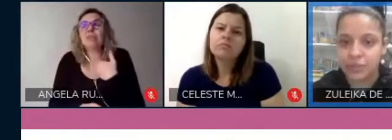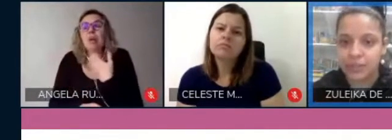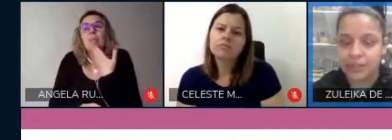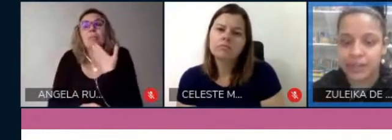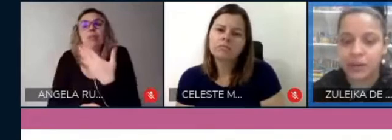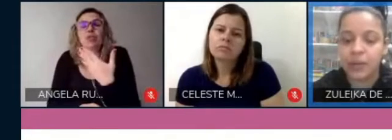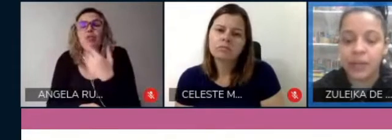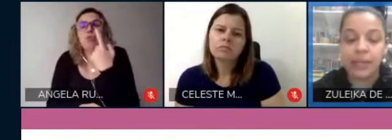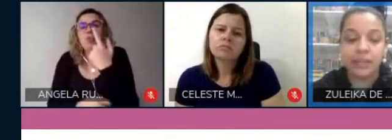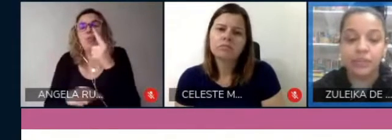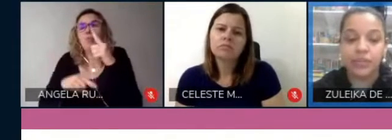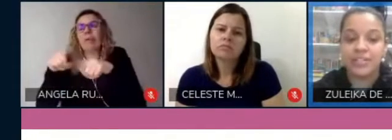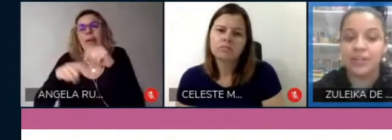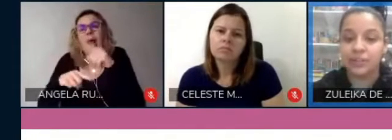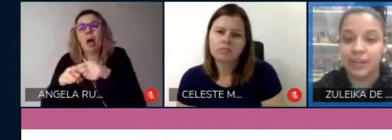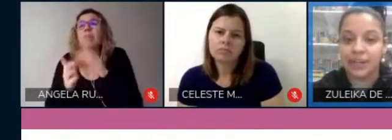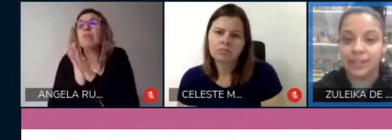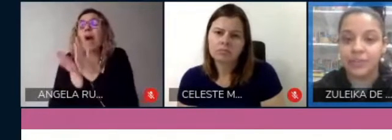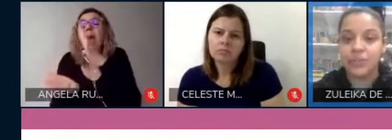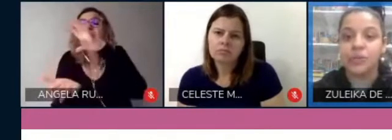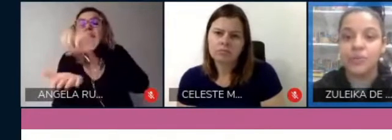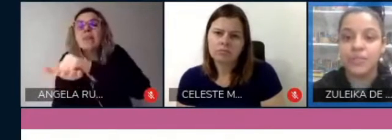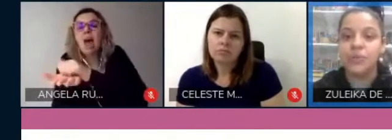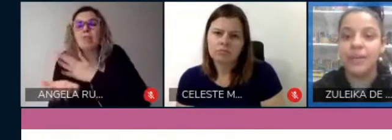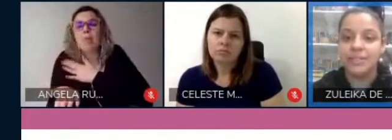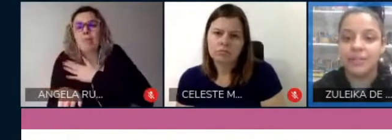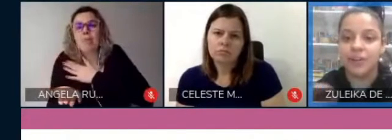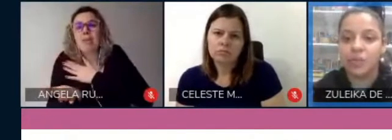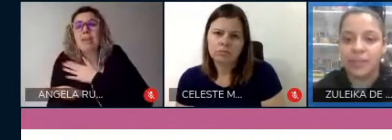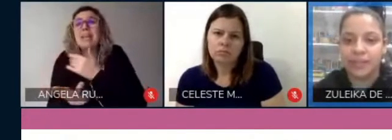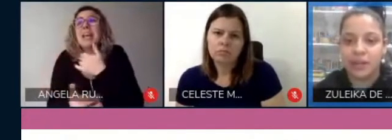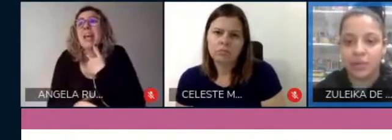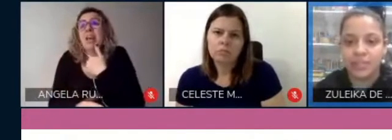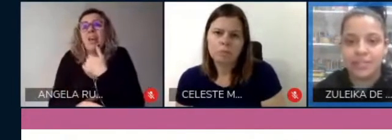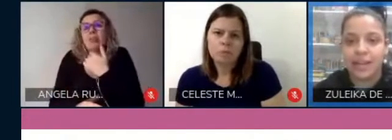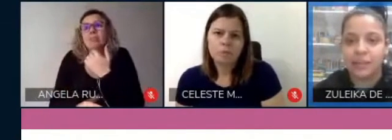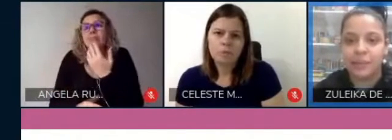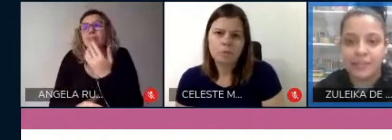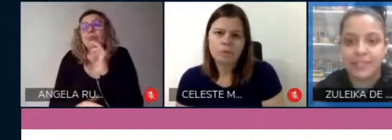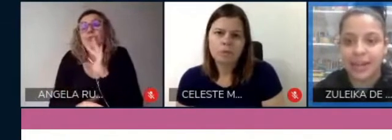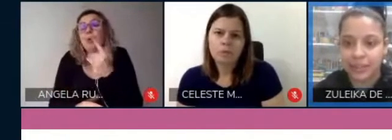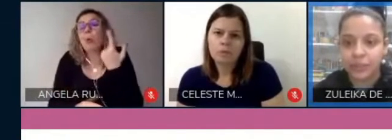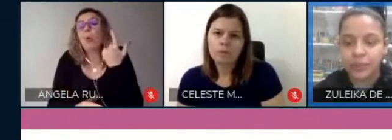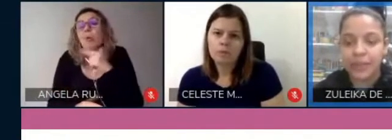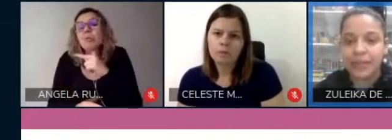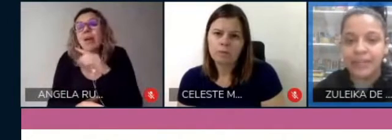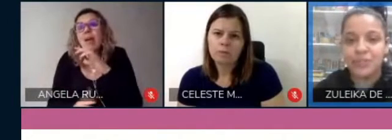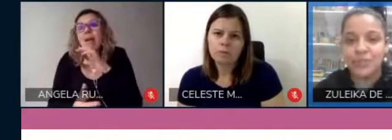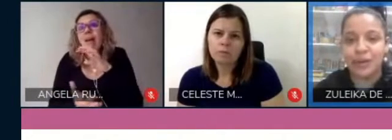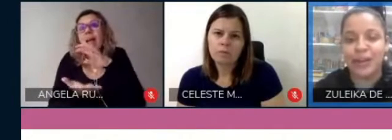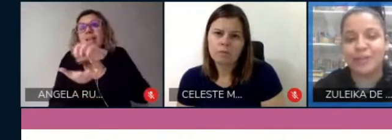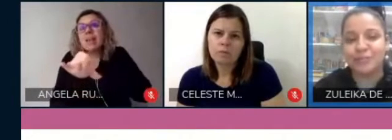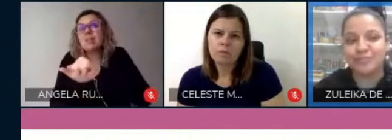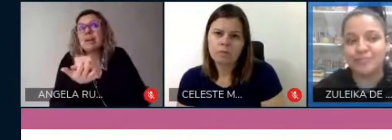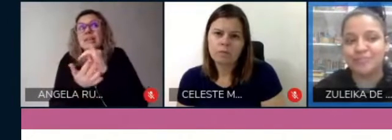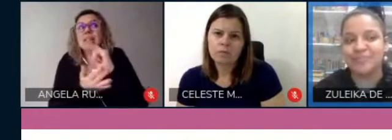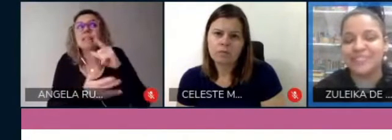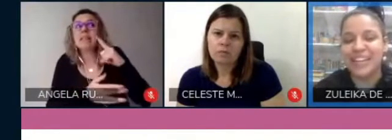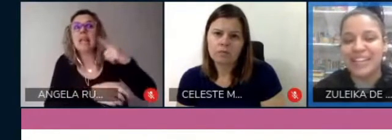a reserva de um material, e eu vou ressaltar que eu só consigo reservar um material que está emprestado.